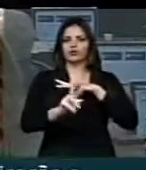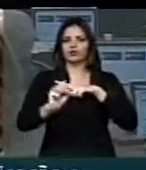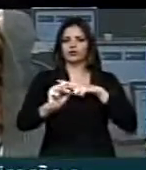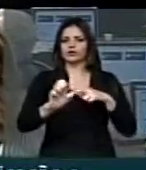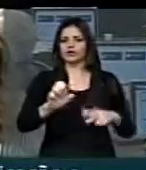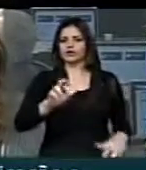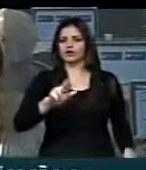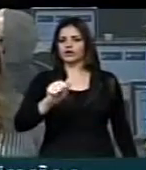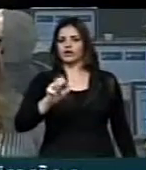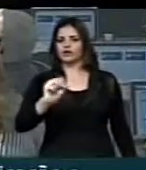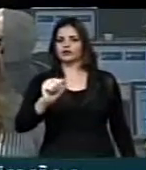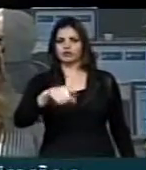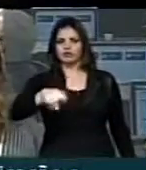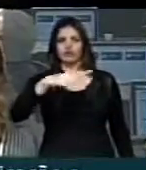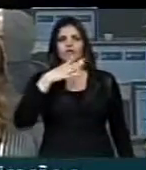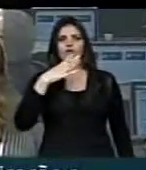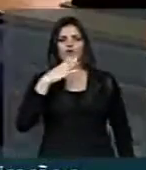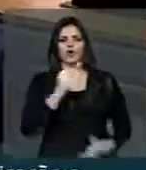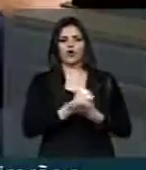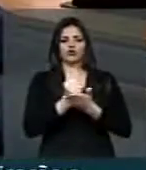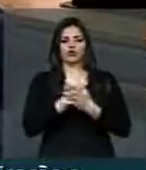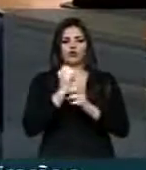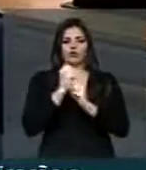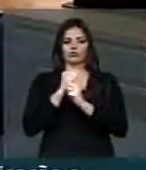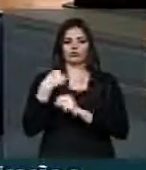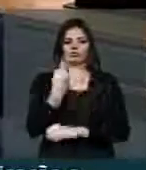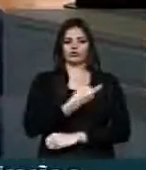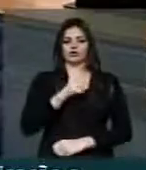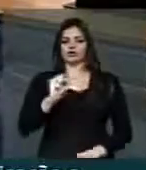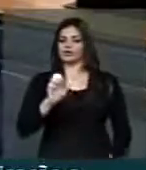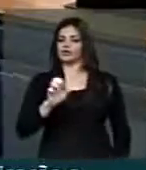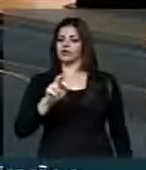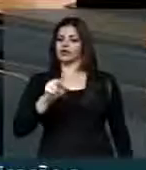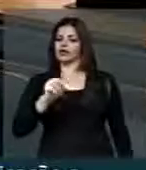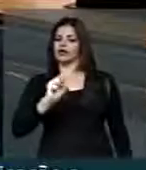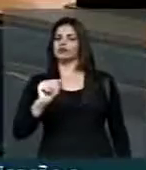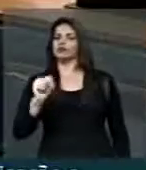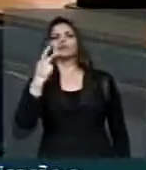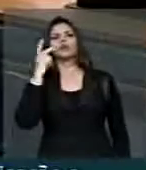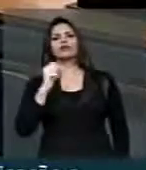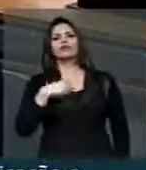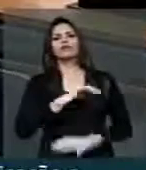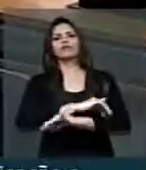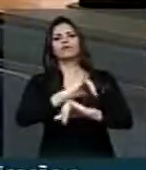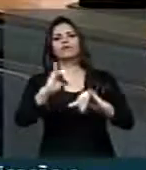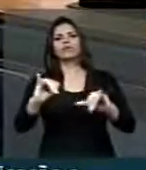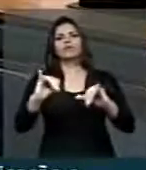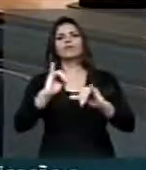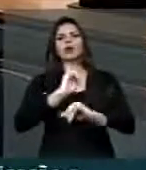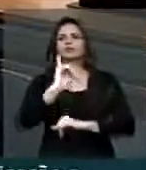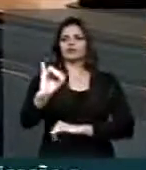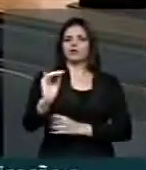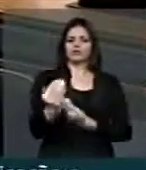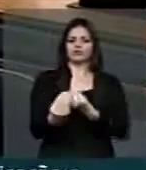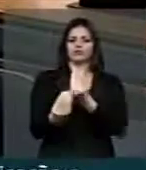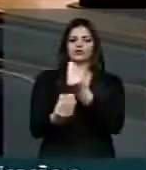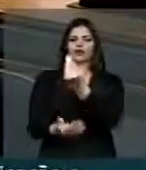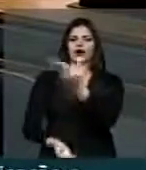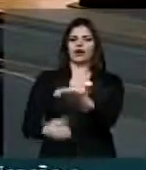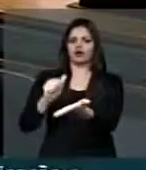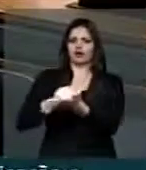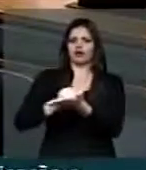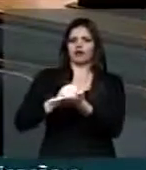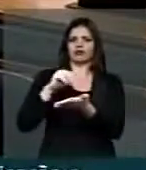que todos nós conhecemos, que controla nossas contas, a Serasa, para fornecer as informações, o